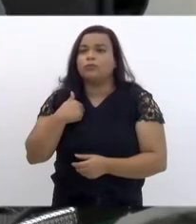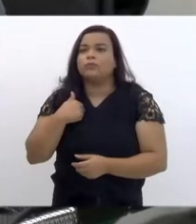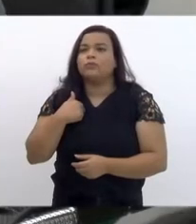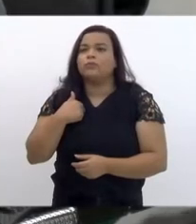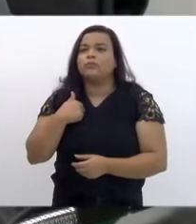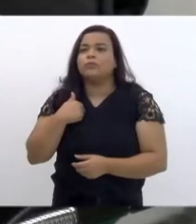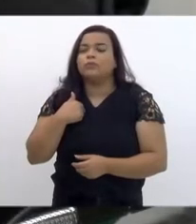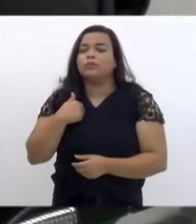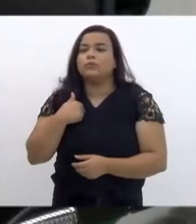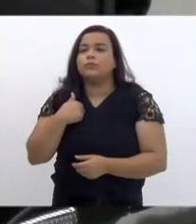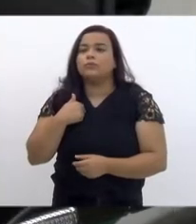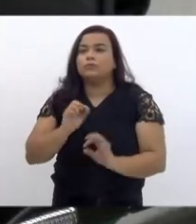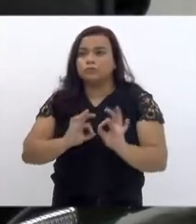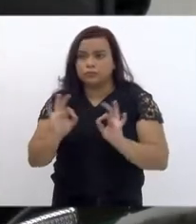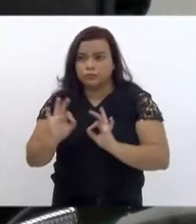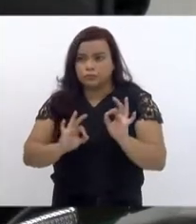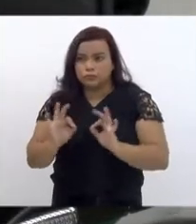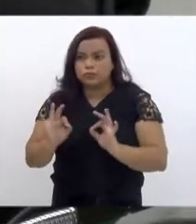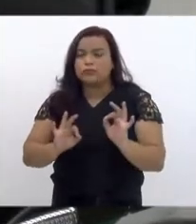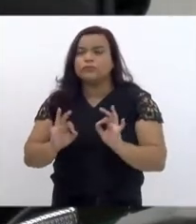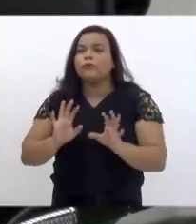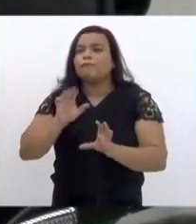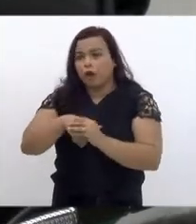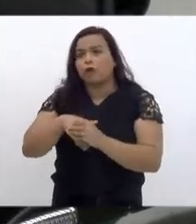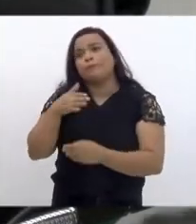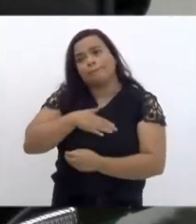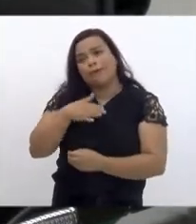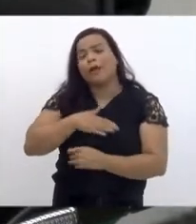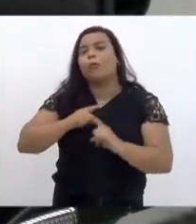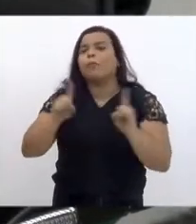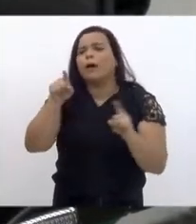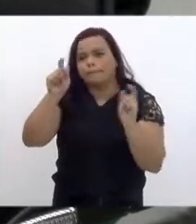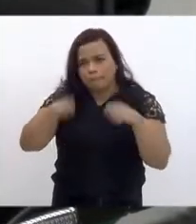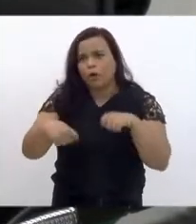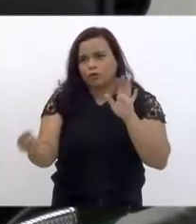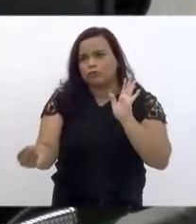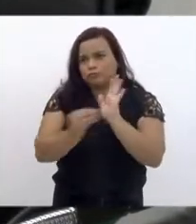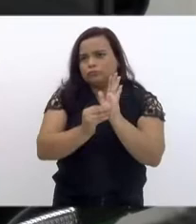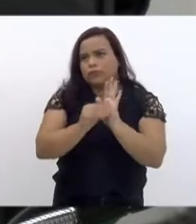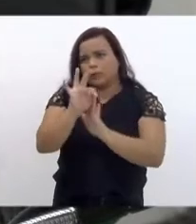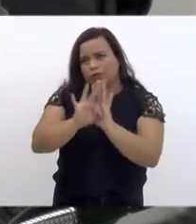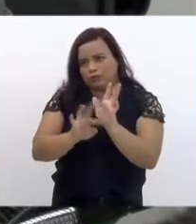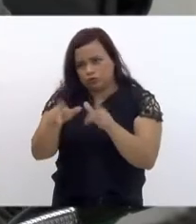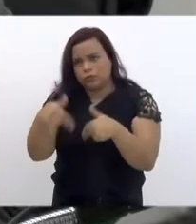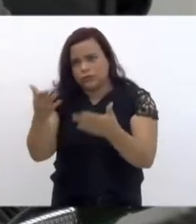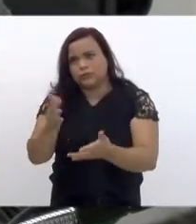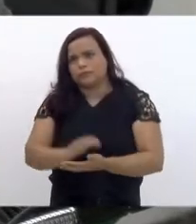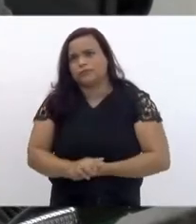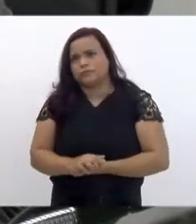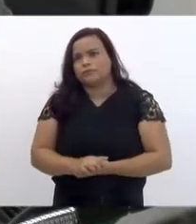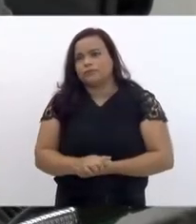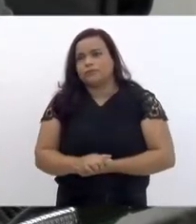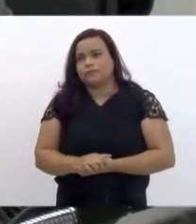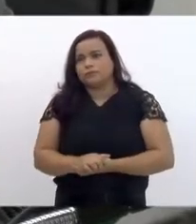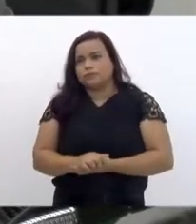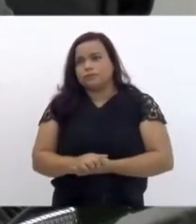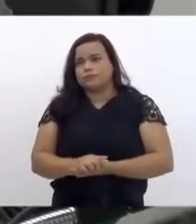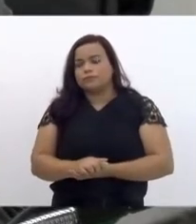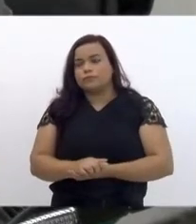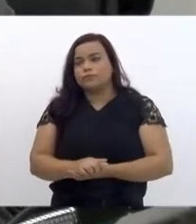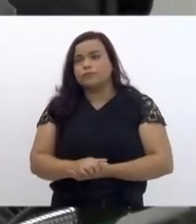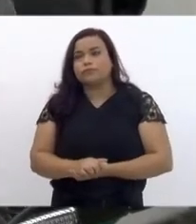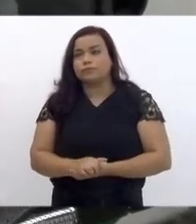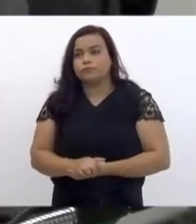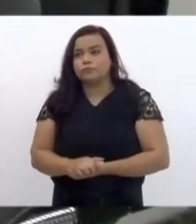o relatório. O voto é meu, mas, na verdade, você pode apresentar o texto dessa maneira, em consonância com o acordo feito aqui, sem